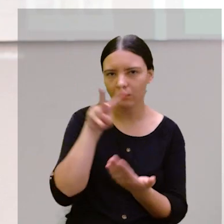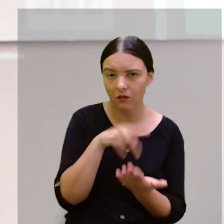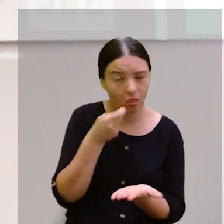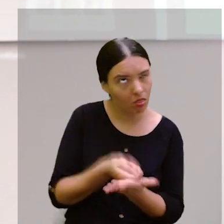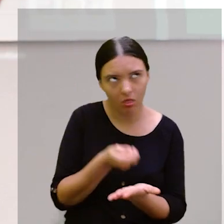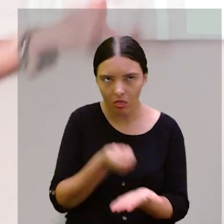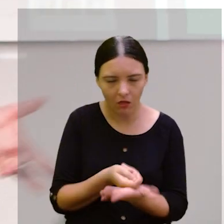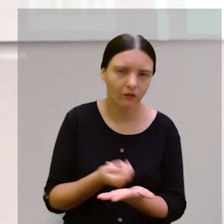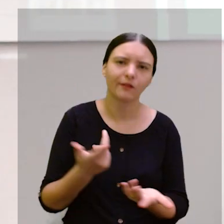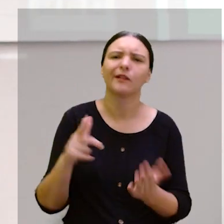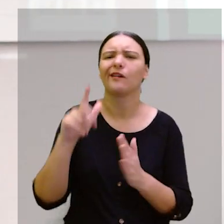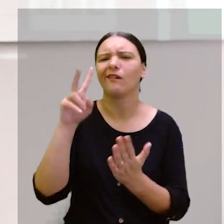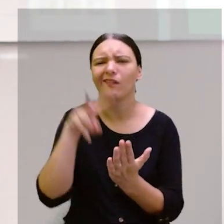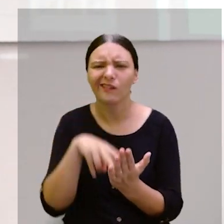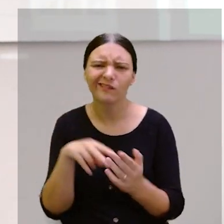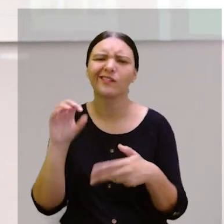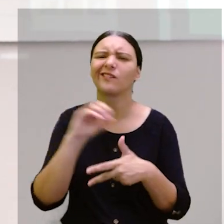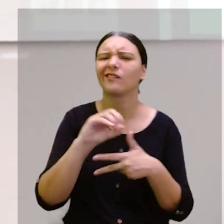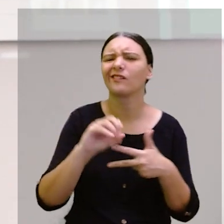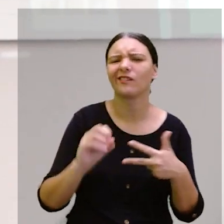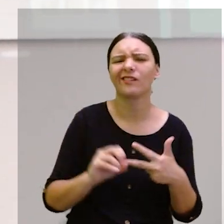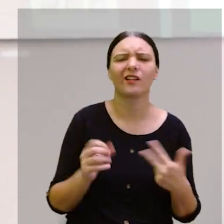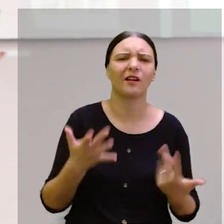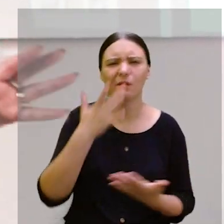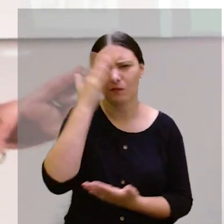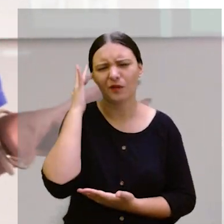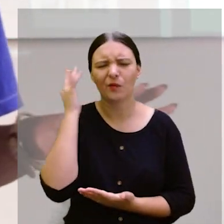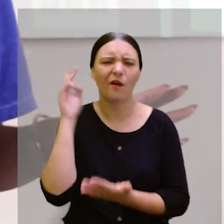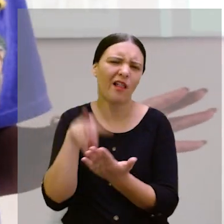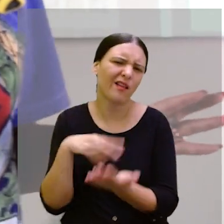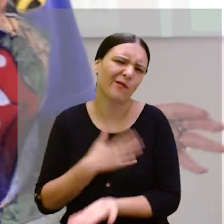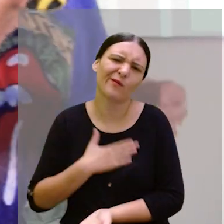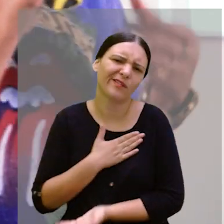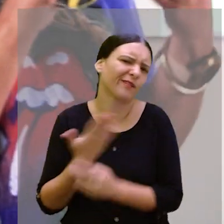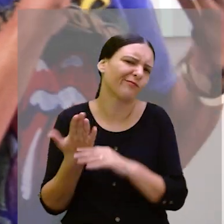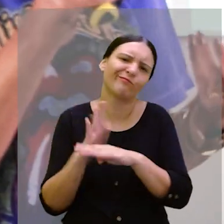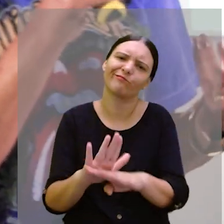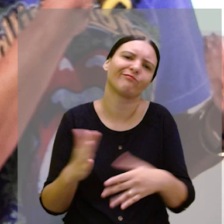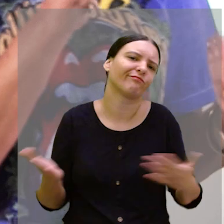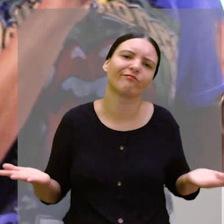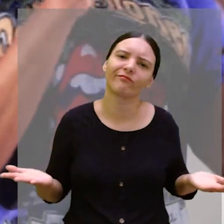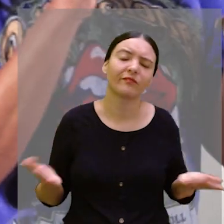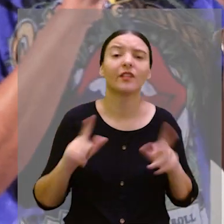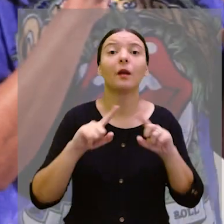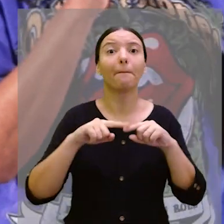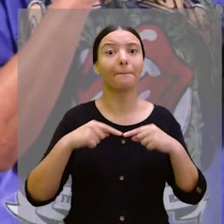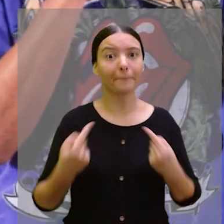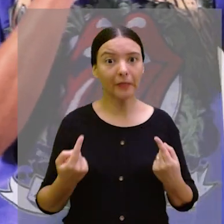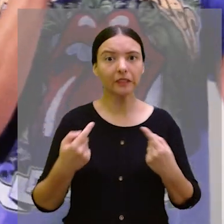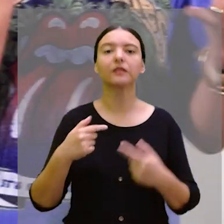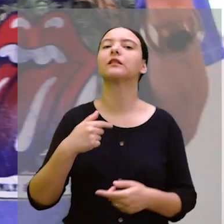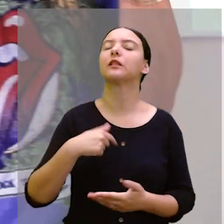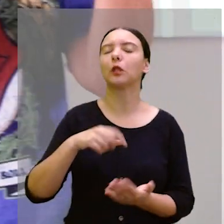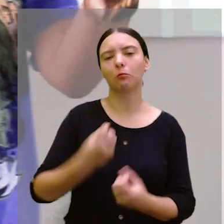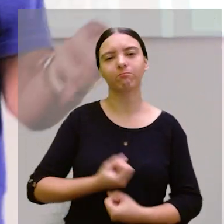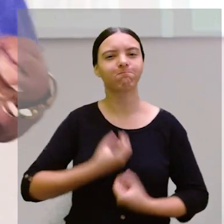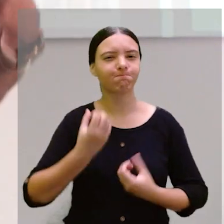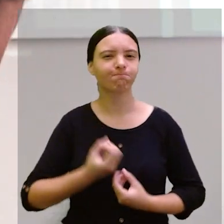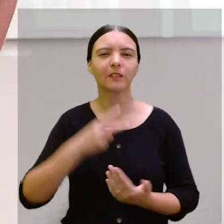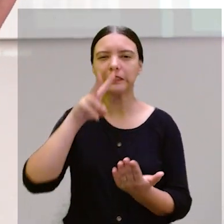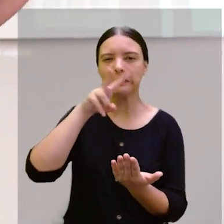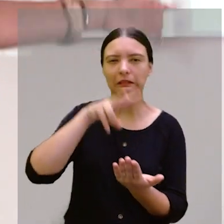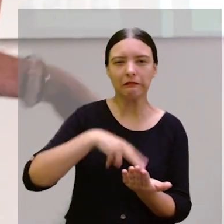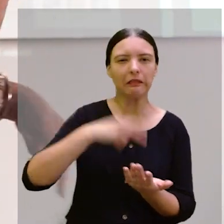obrigatória, leitura de Enem. Isso não ajuda ninguém a gostar de ler. Mas o fato é que eu podia ler poesia,